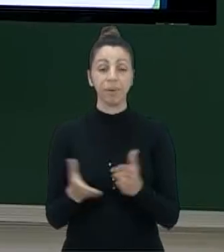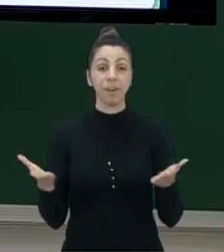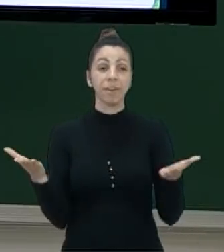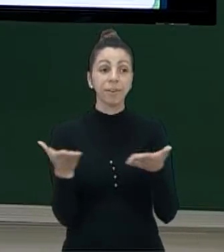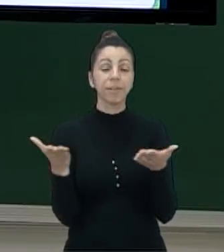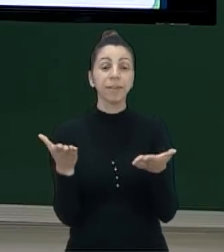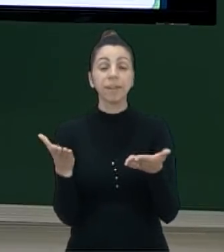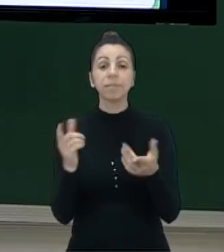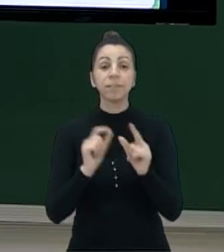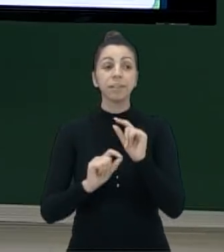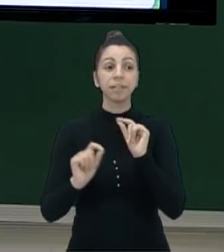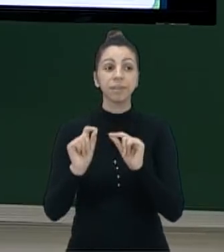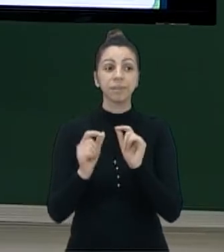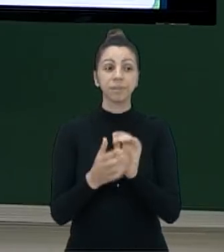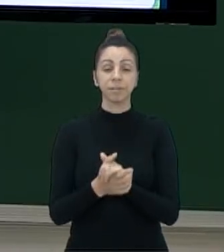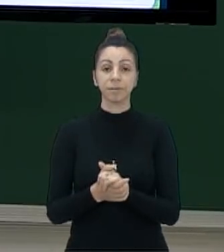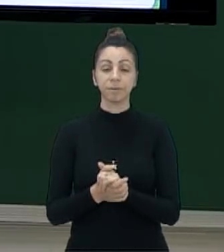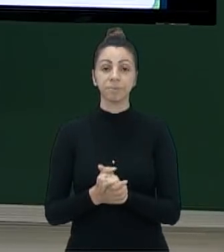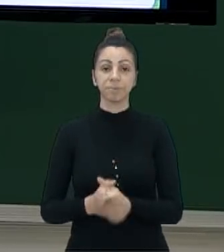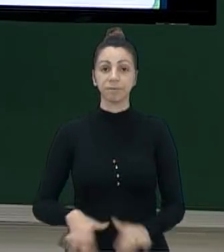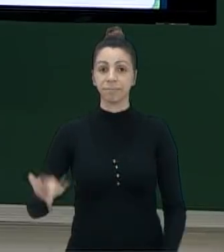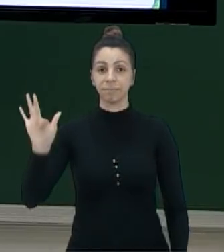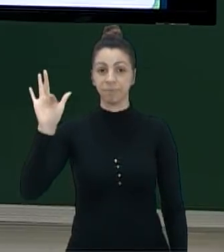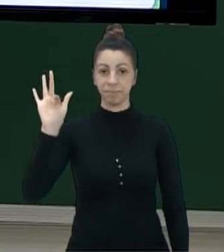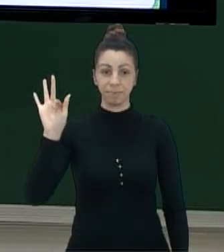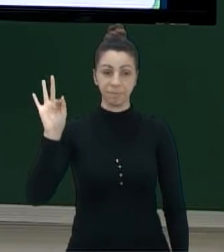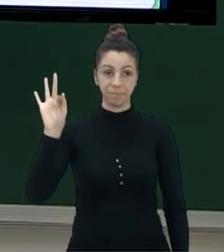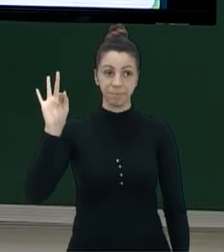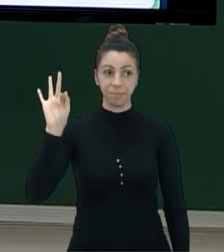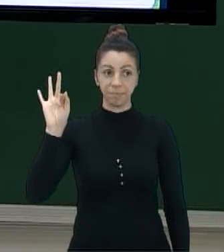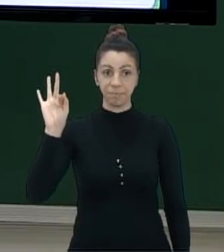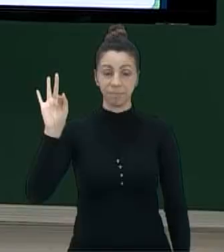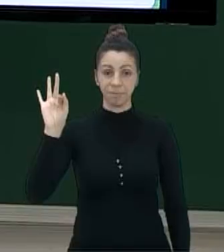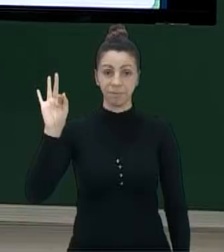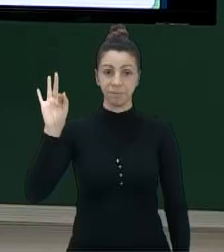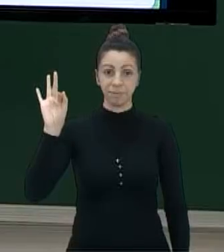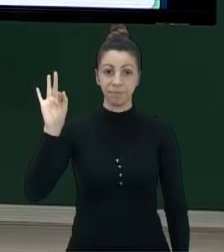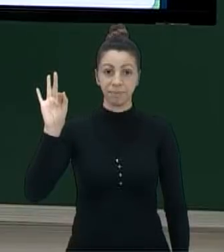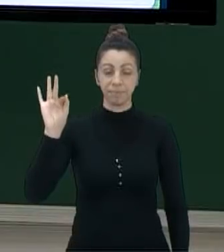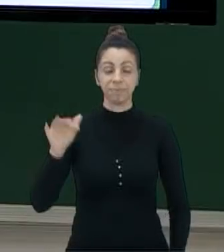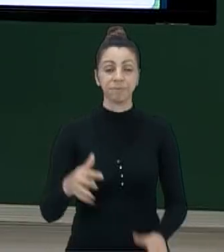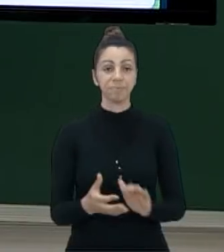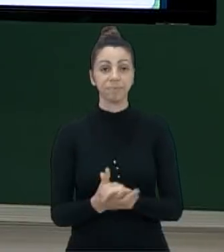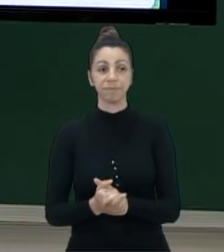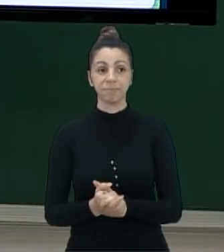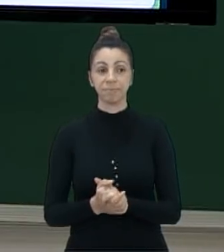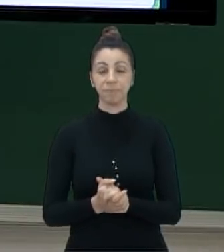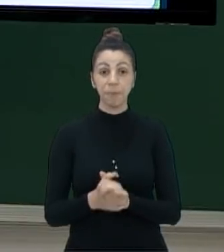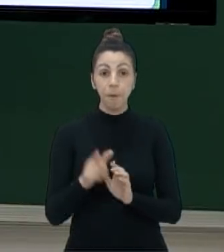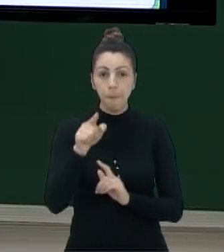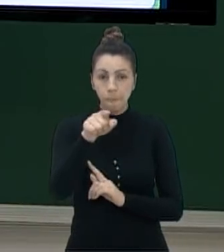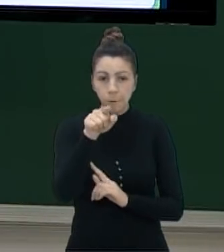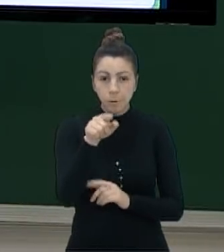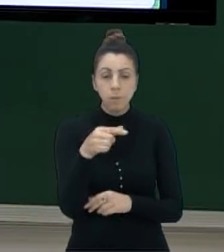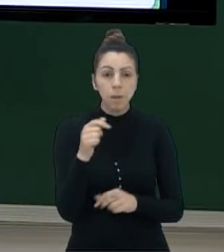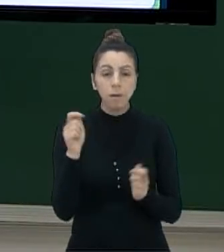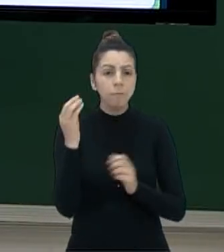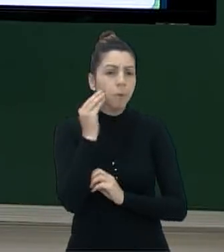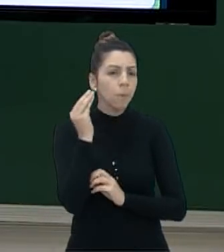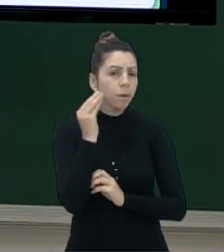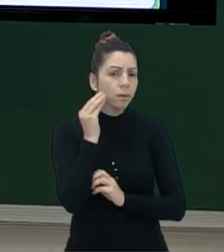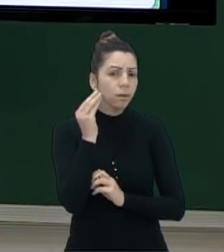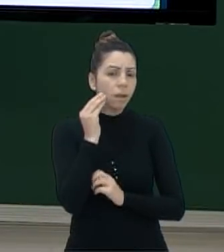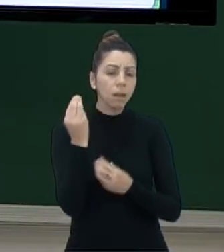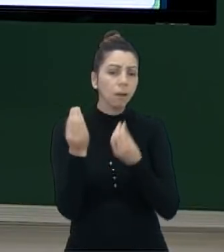vai localizar essa letra F, tá? Essa letra F vai ficar para que vocês identifiquem no